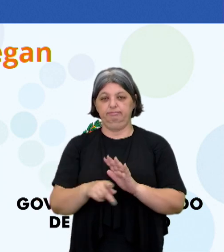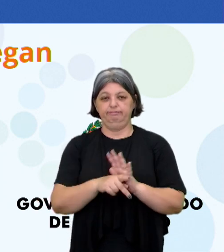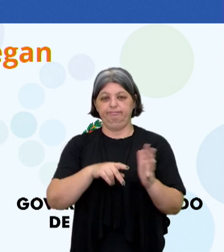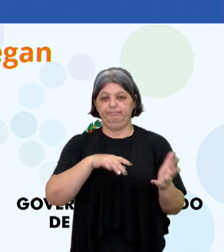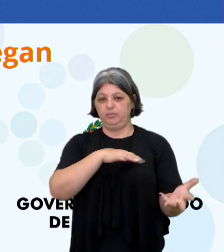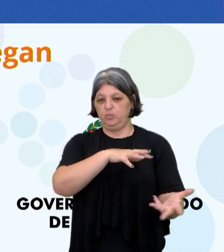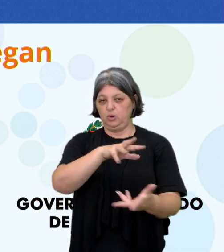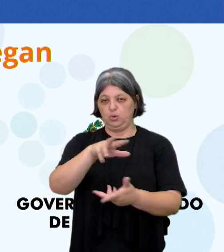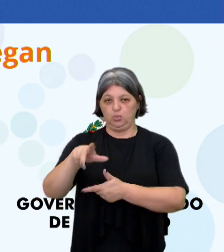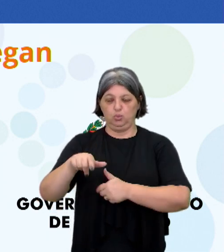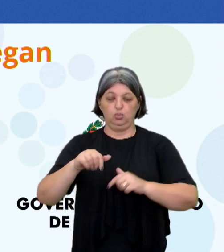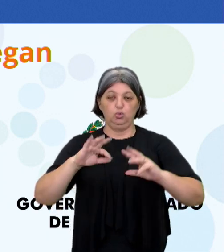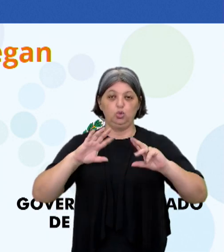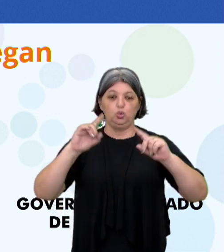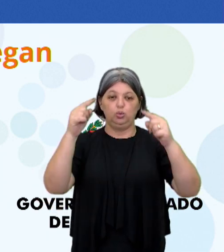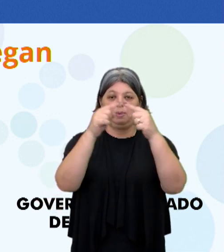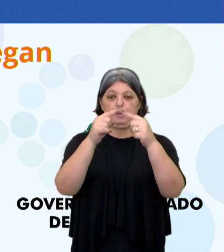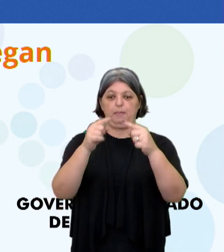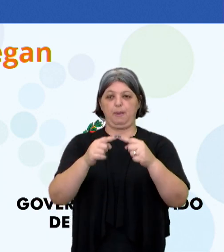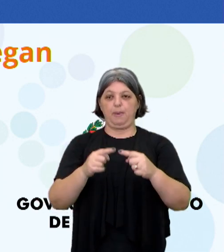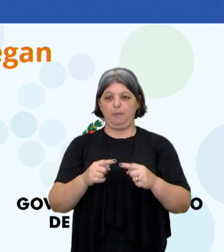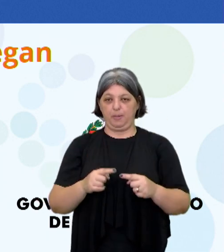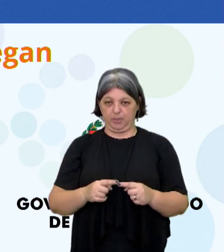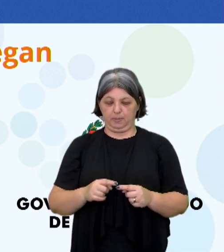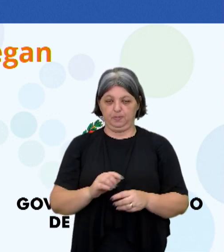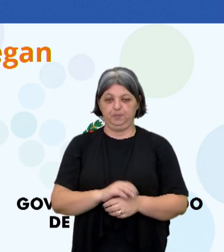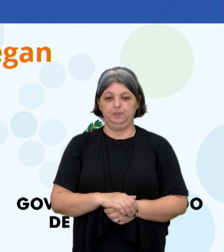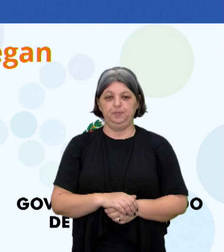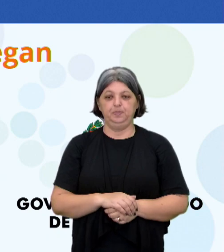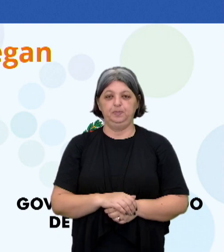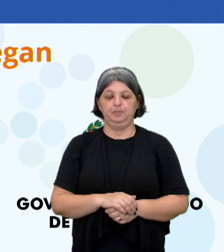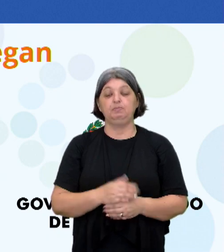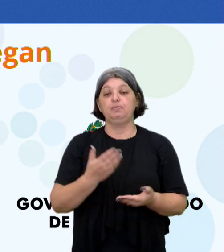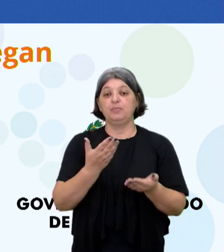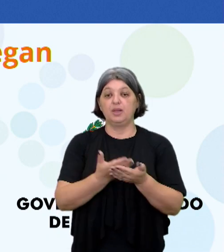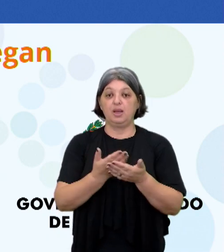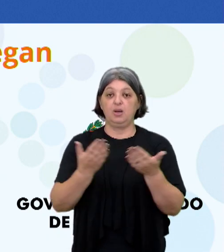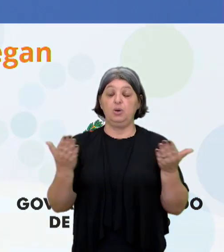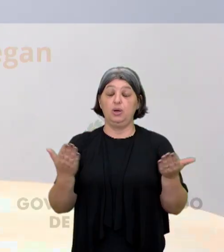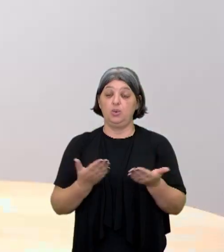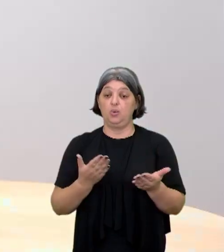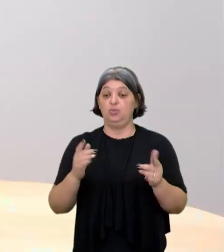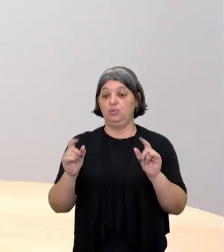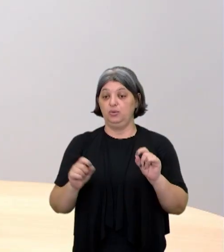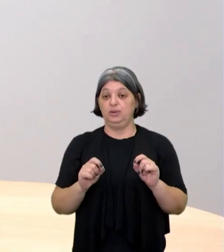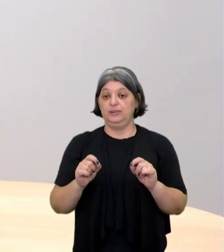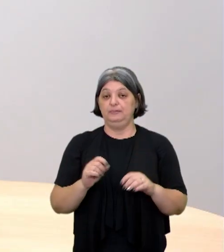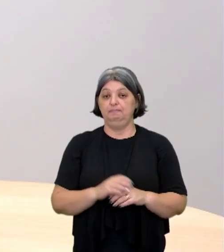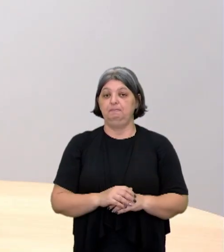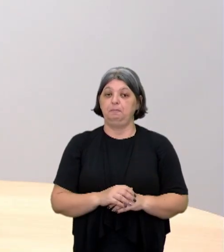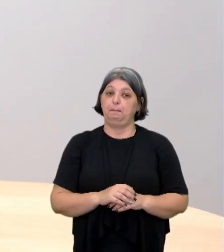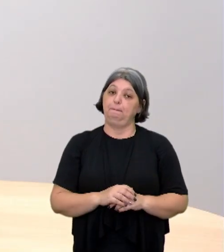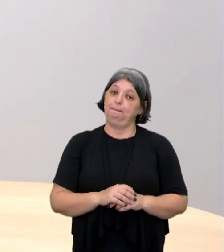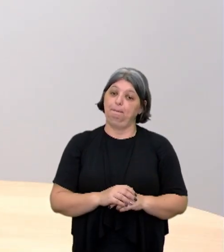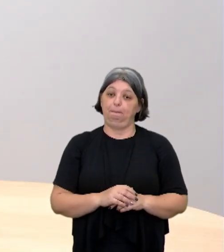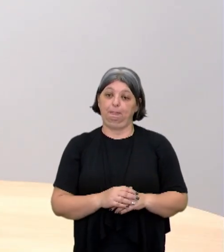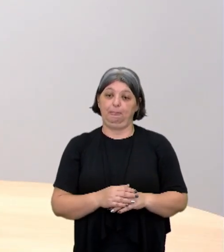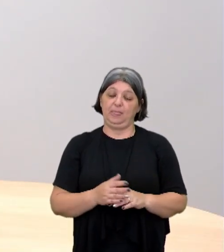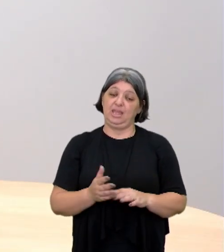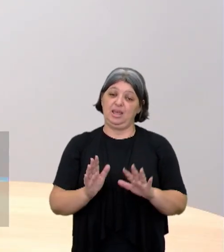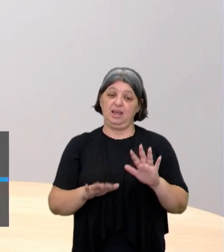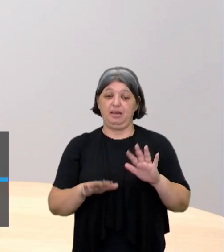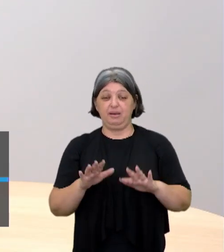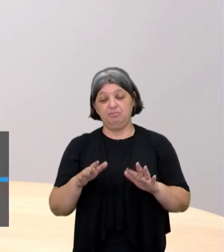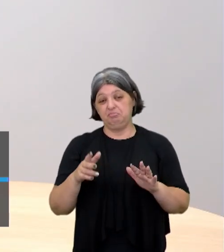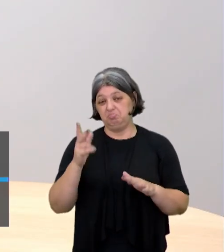está interligado. A aula de hoje, pessoal, não é lá uma aula muito comum,